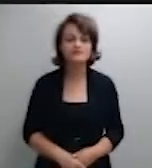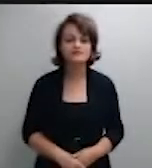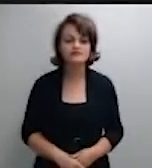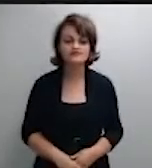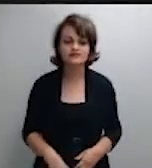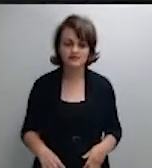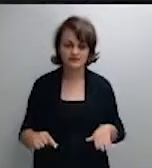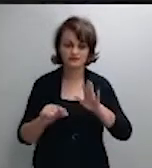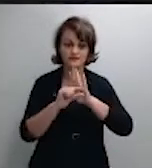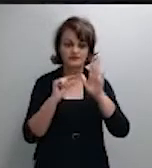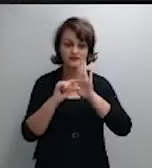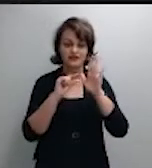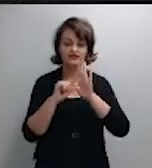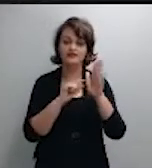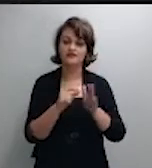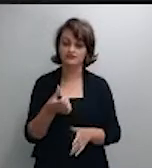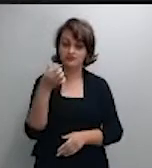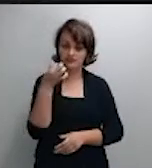aplicam-se